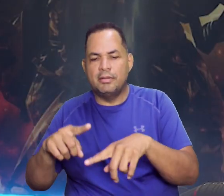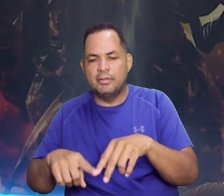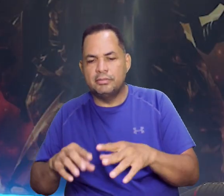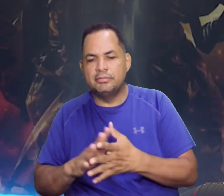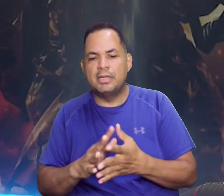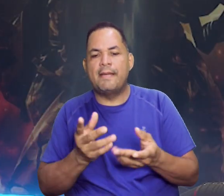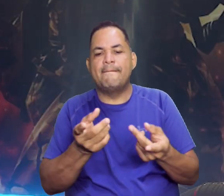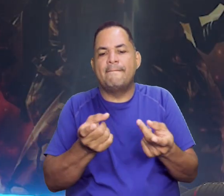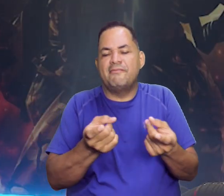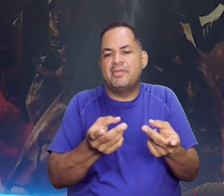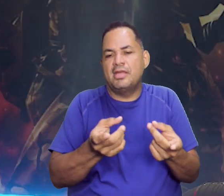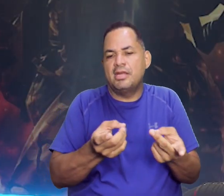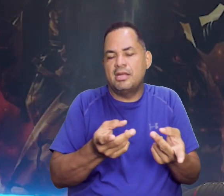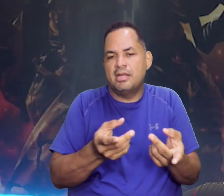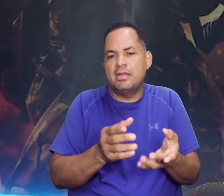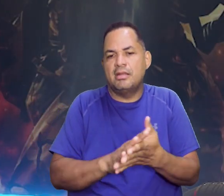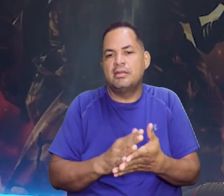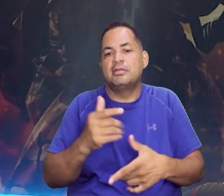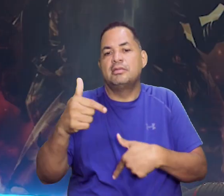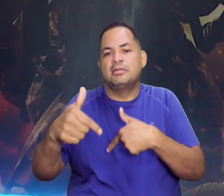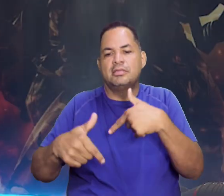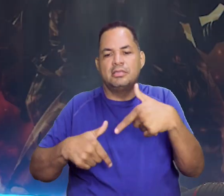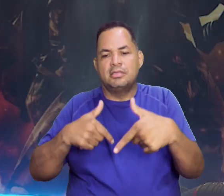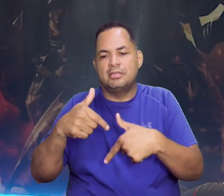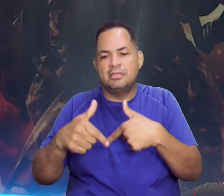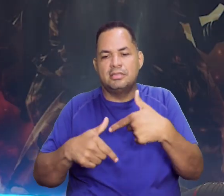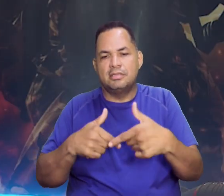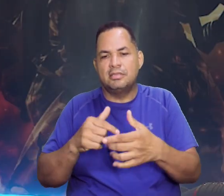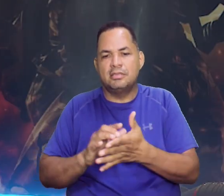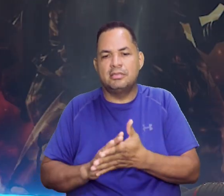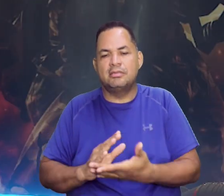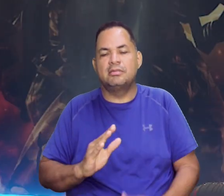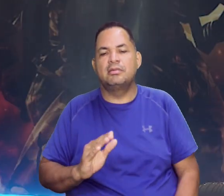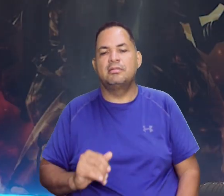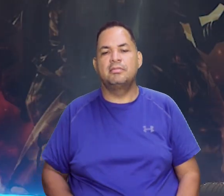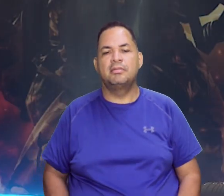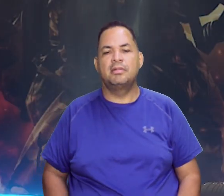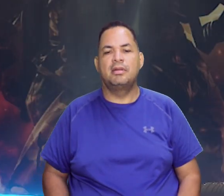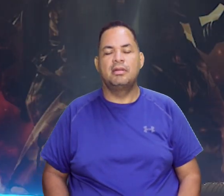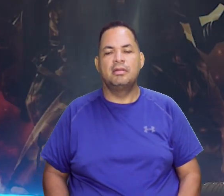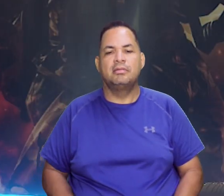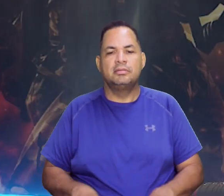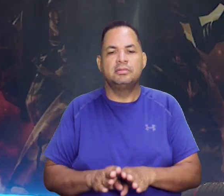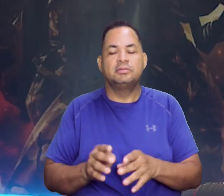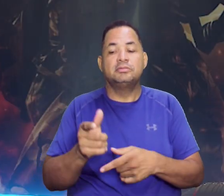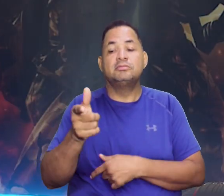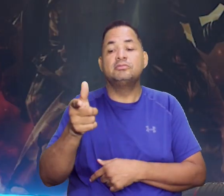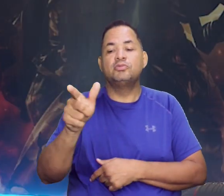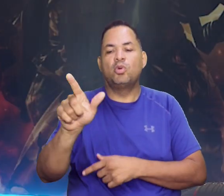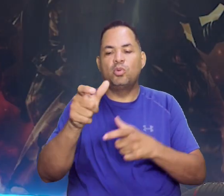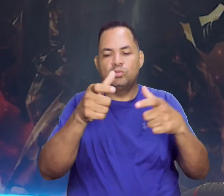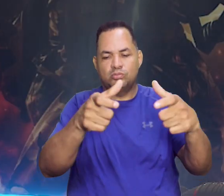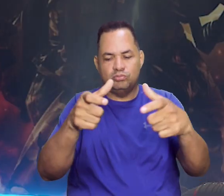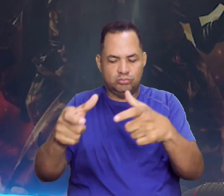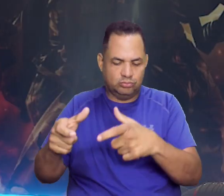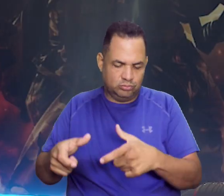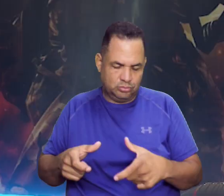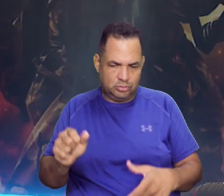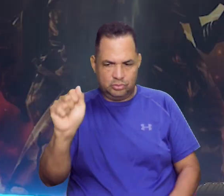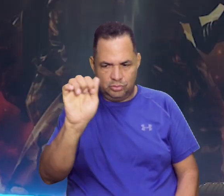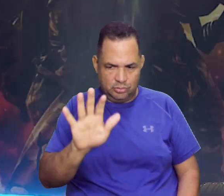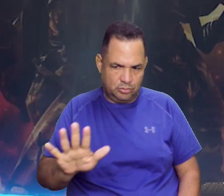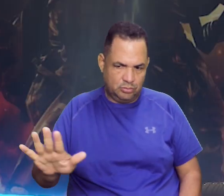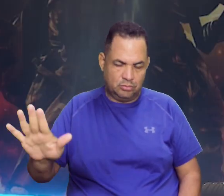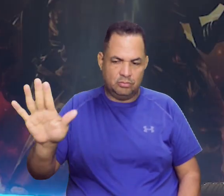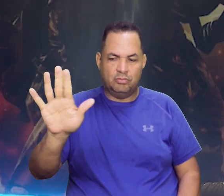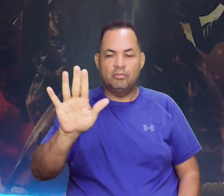mercado consumidor e mão de obra barata em outros lugares fora dos seus territórios. E